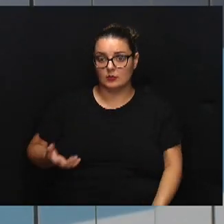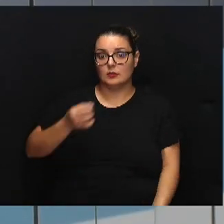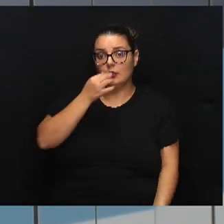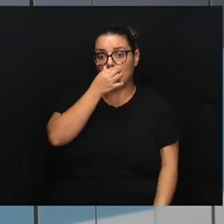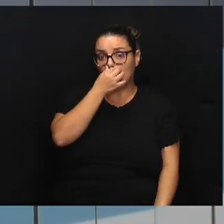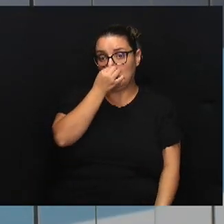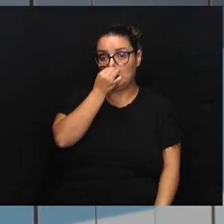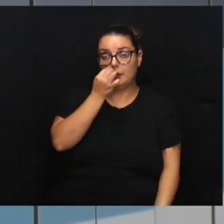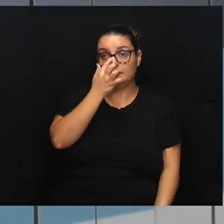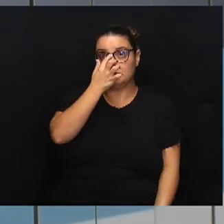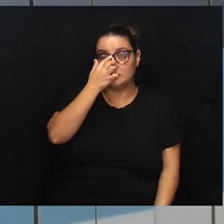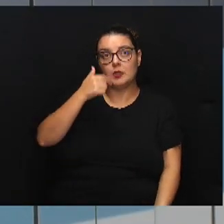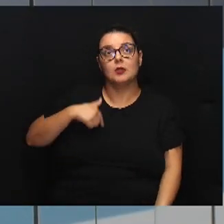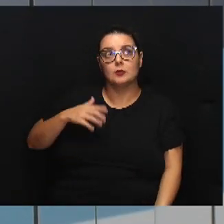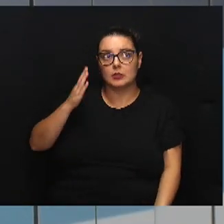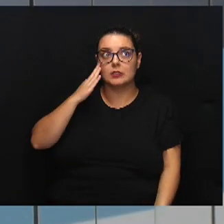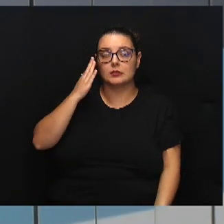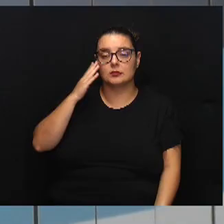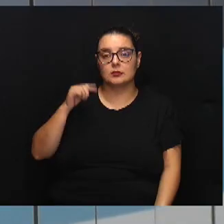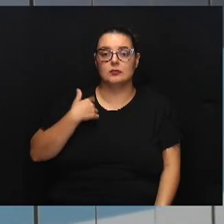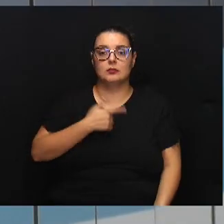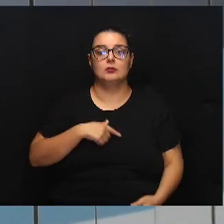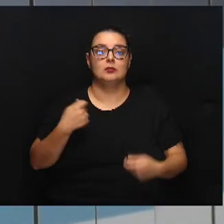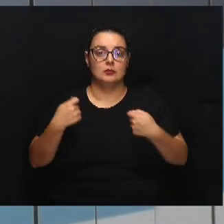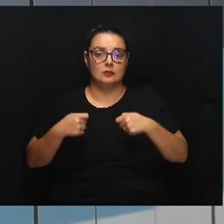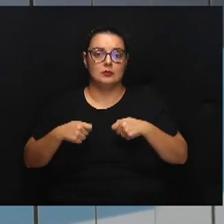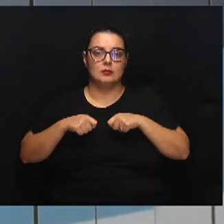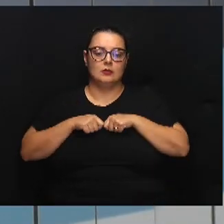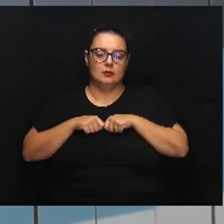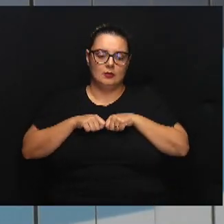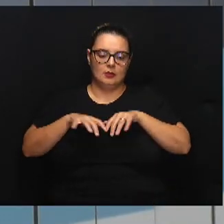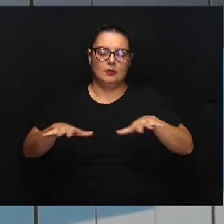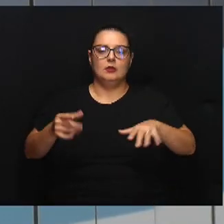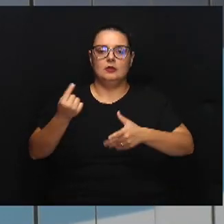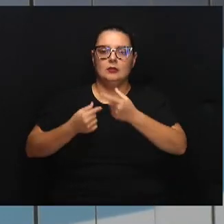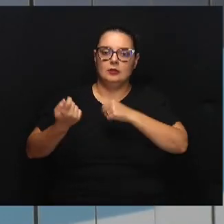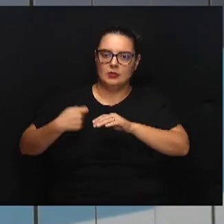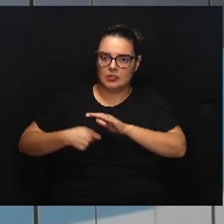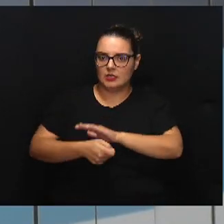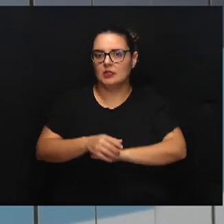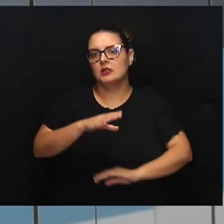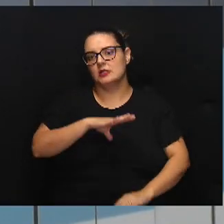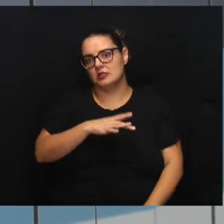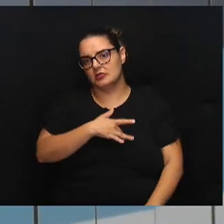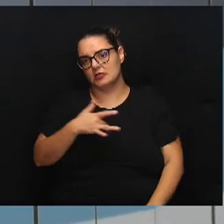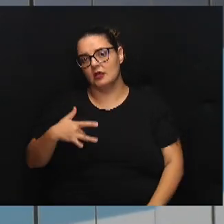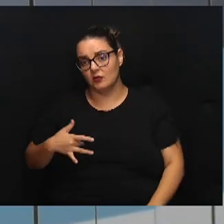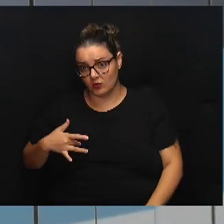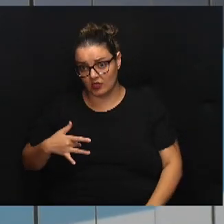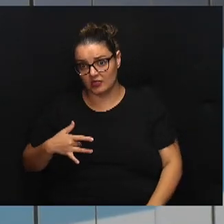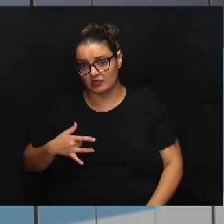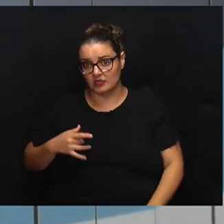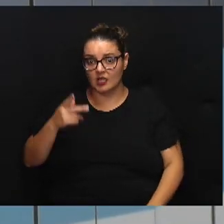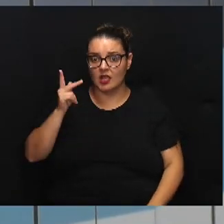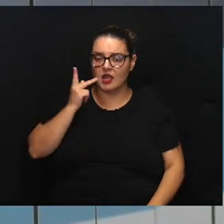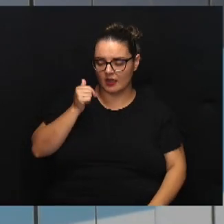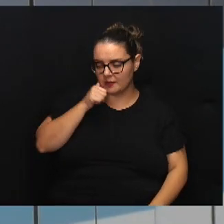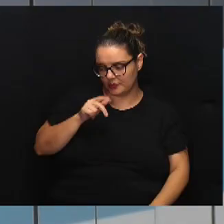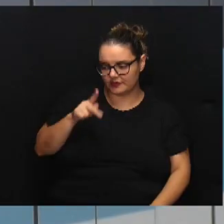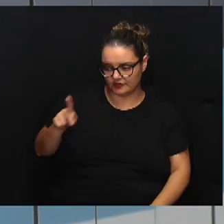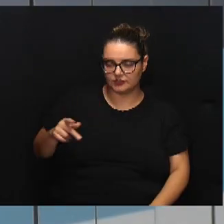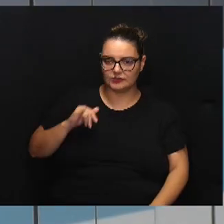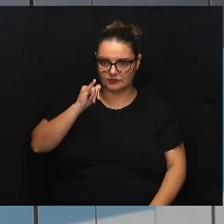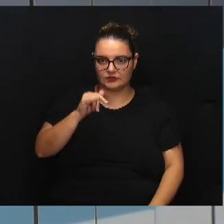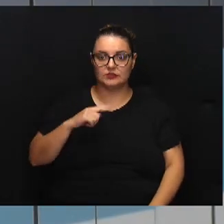localidades. Eu entendo que a gente precisa ampliar, sim, o investimento na área da saúde. Acho que a professora trouxe uma questão que é muito importante. A